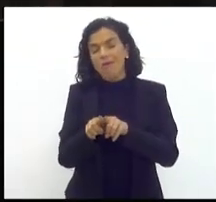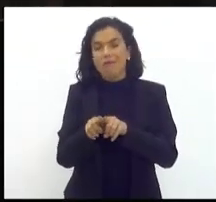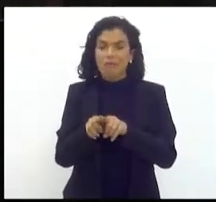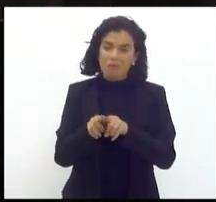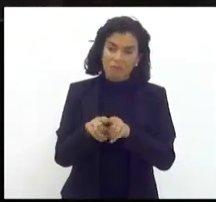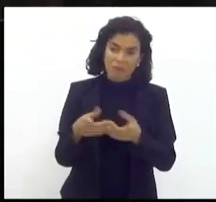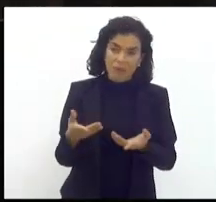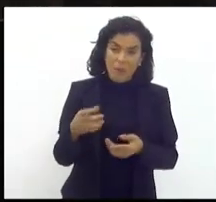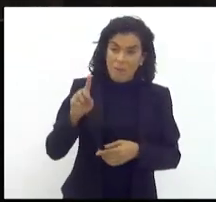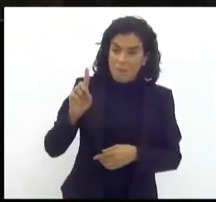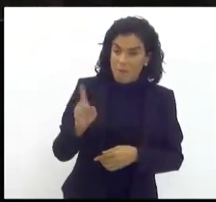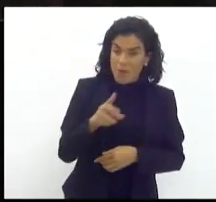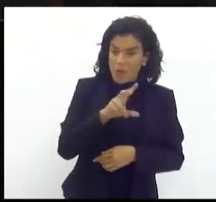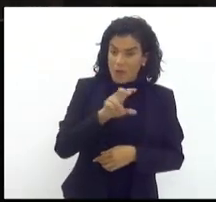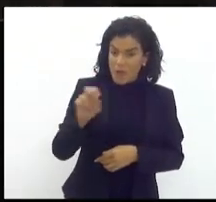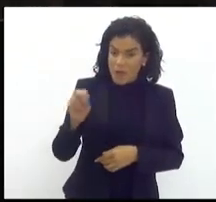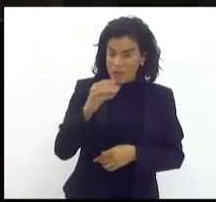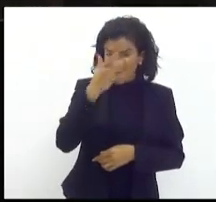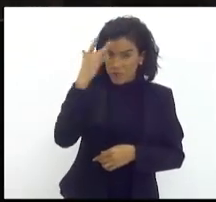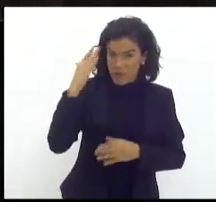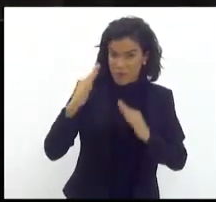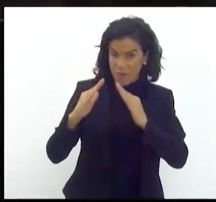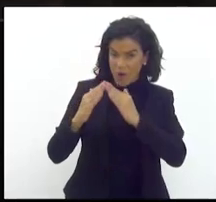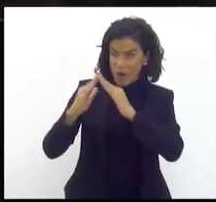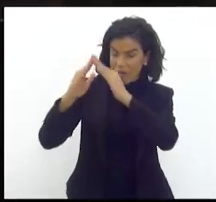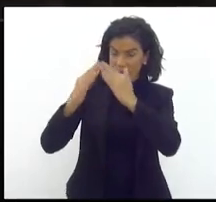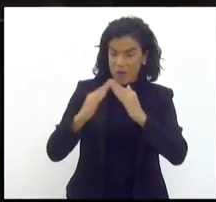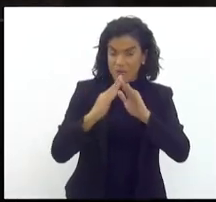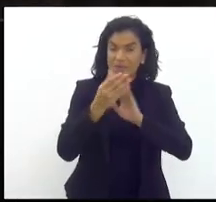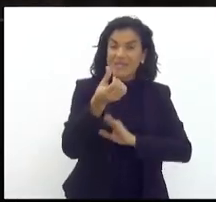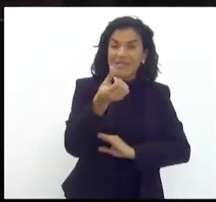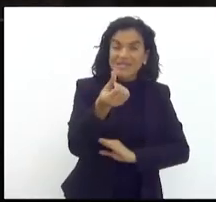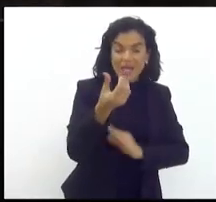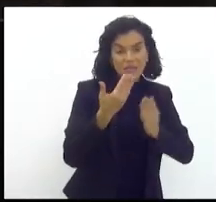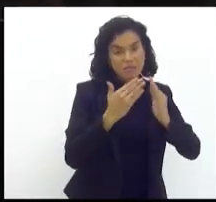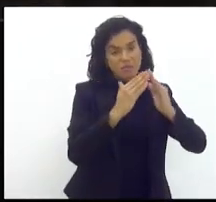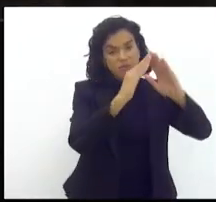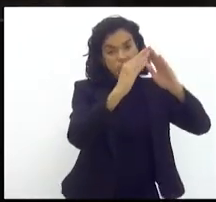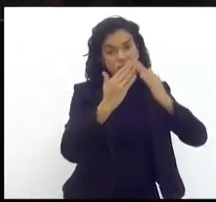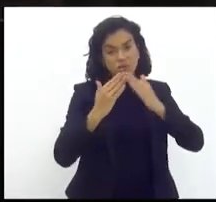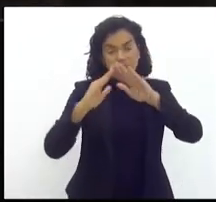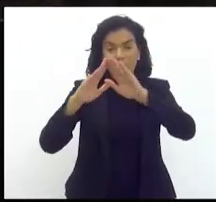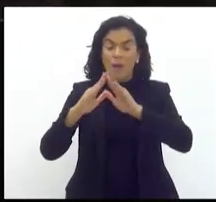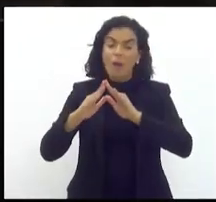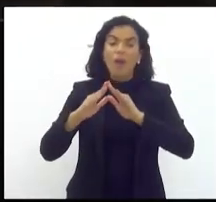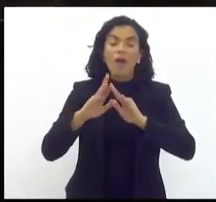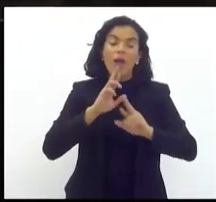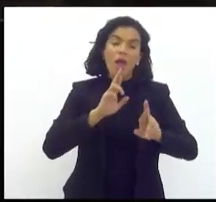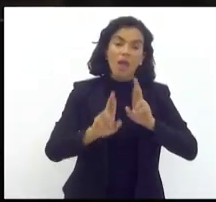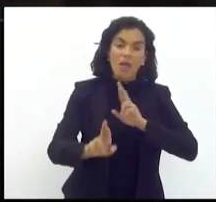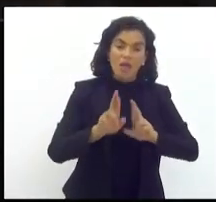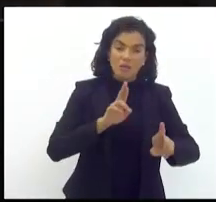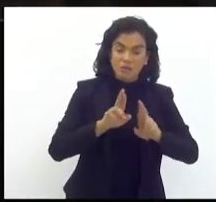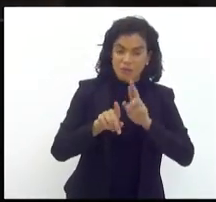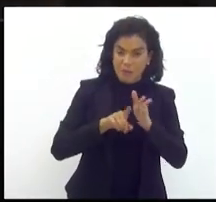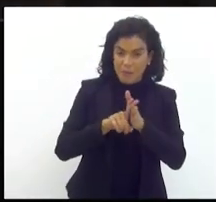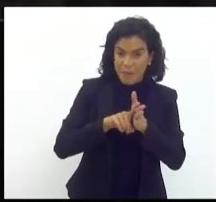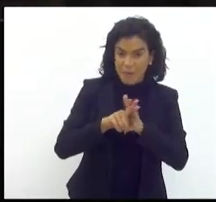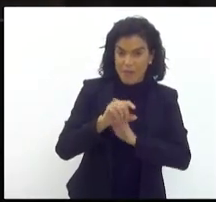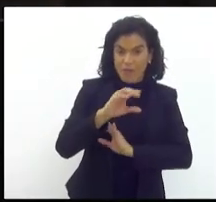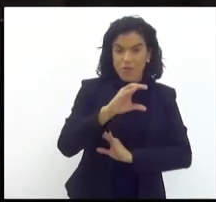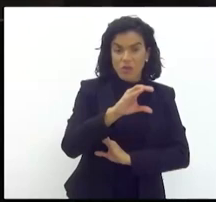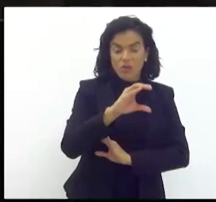então 1500 moradores de 6 favelas do Rio de Janeiro responderam essa pesquisa do Cesec